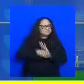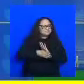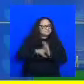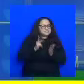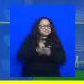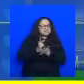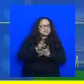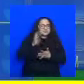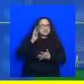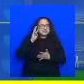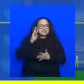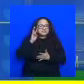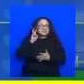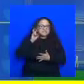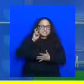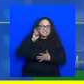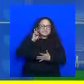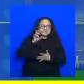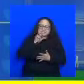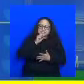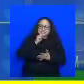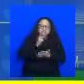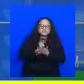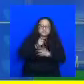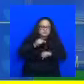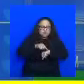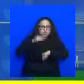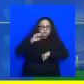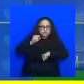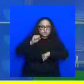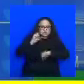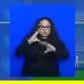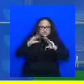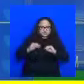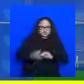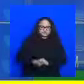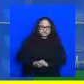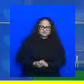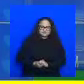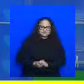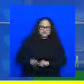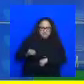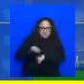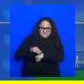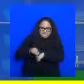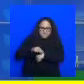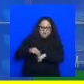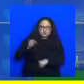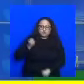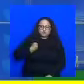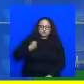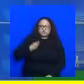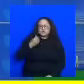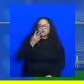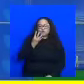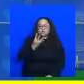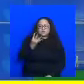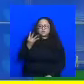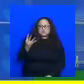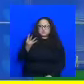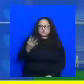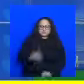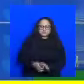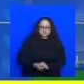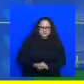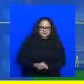às terças, quintas e sábados, sempre a partir das 8 da noite. Bola marrom, número 44.